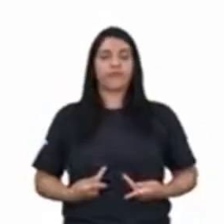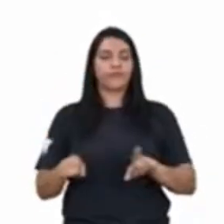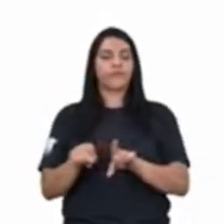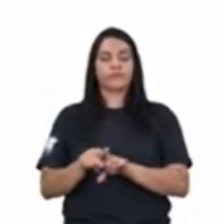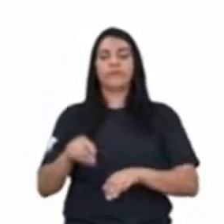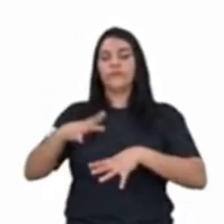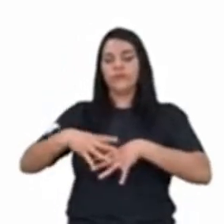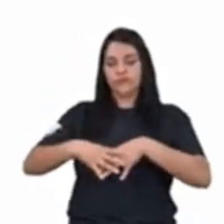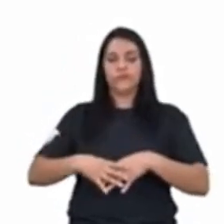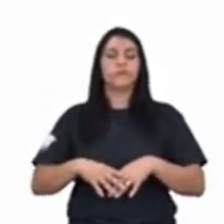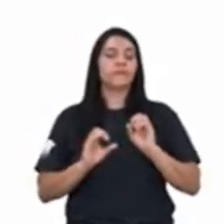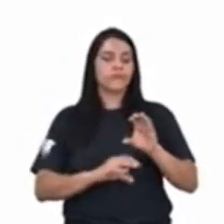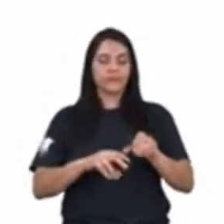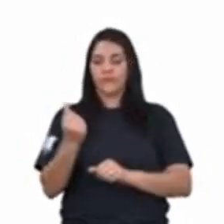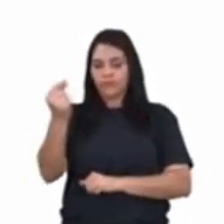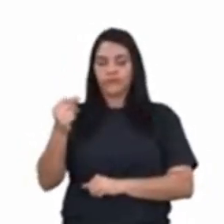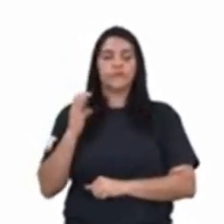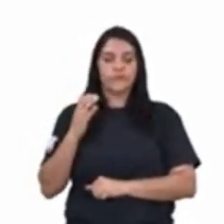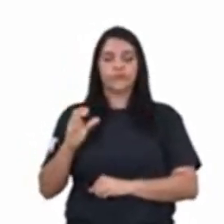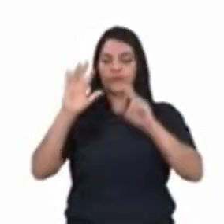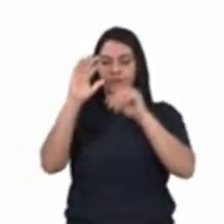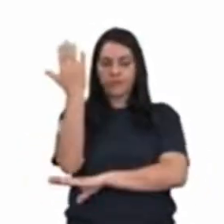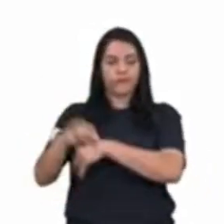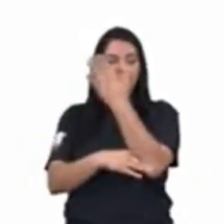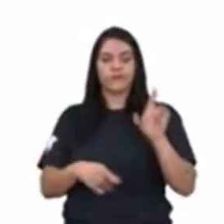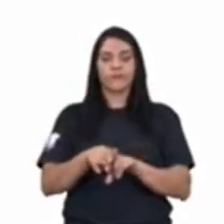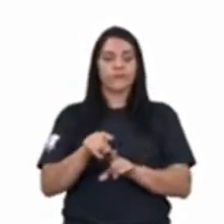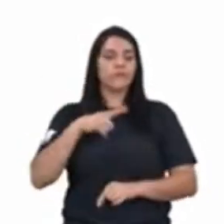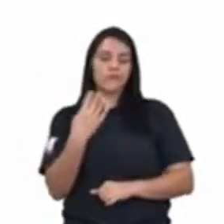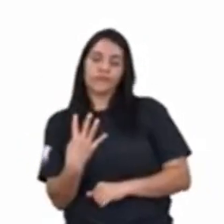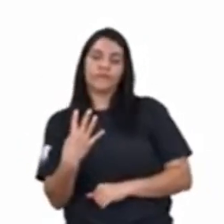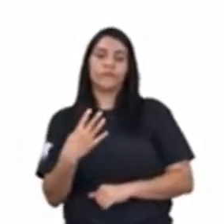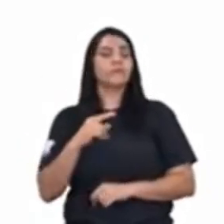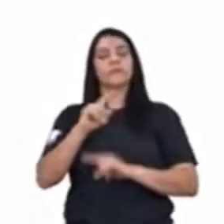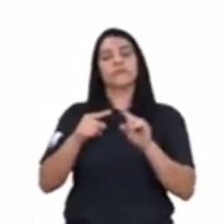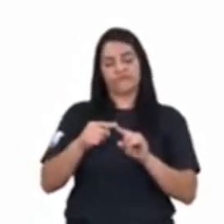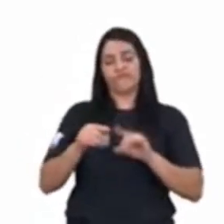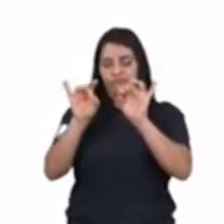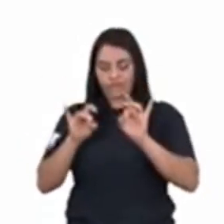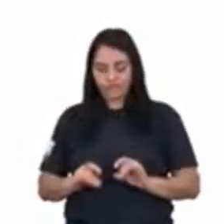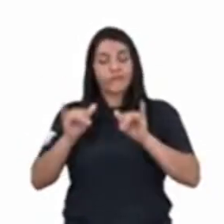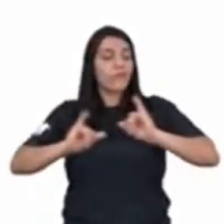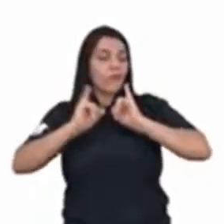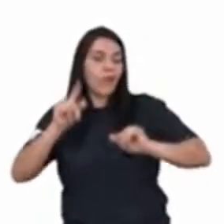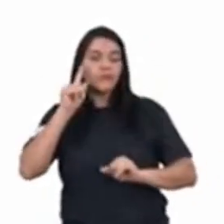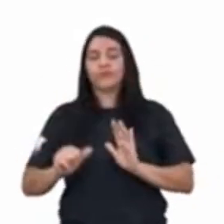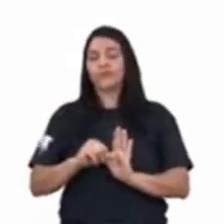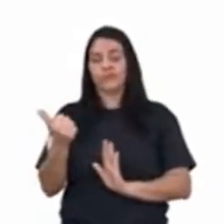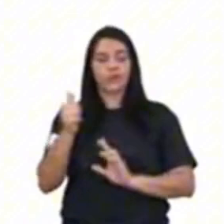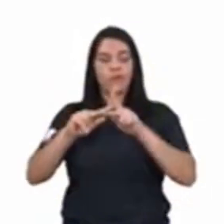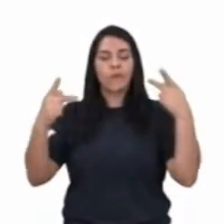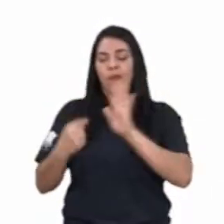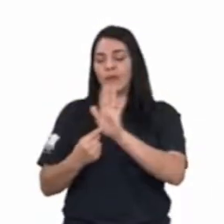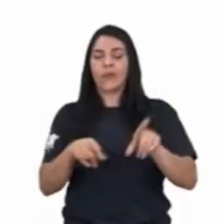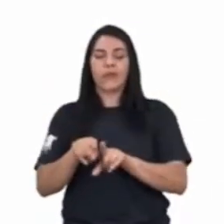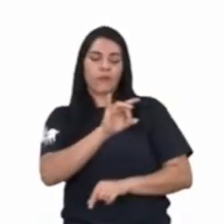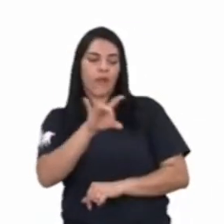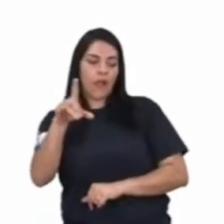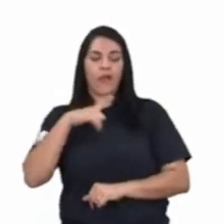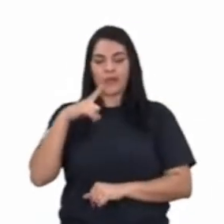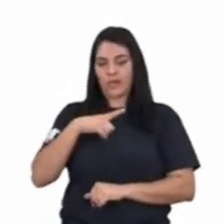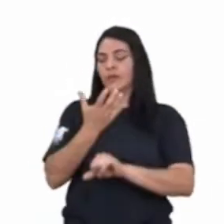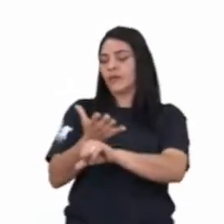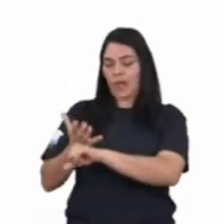uma delas de matemática, educação financeira e ciências da natureza. Então eu tenho aqui essas 4 tarefas especiais já divulgadas, as datas para o primeiro bimestre, eu vou mostrar, e cada uma delas tem